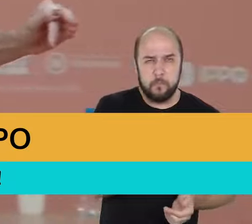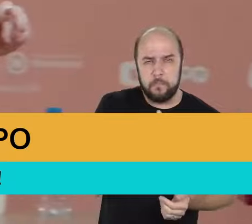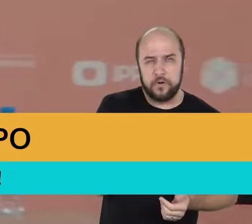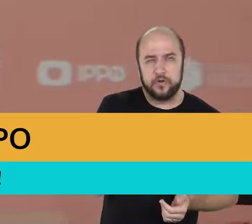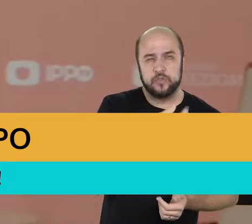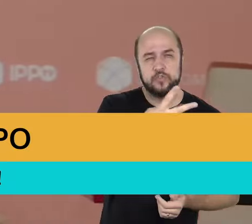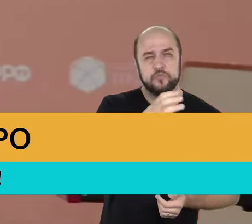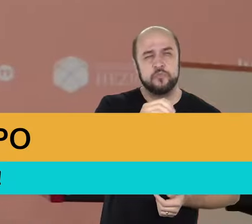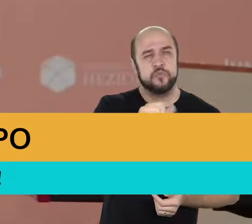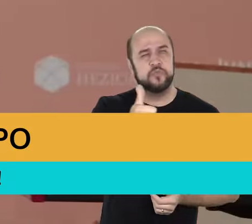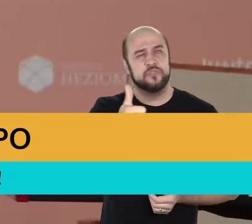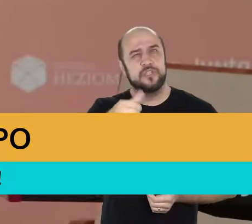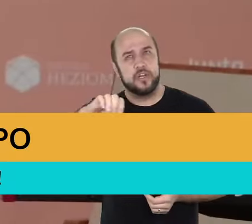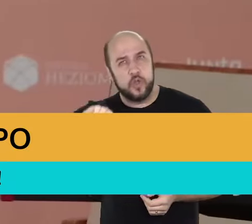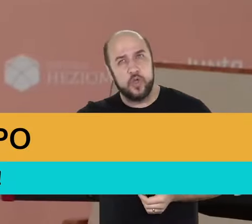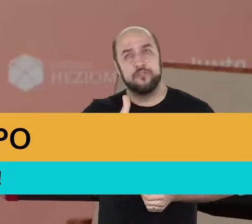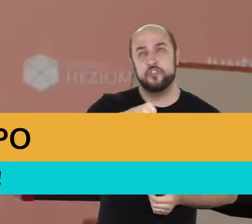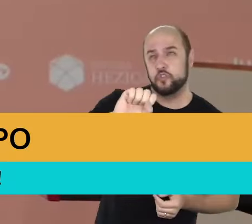em